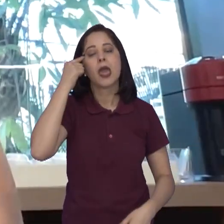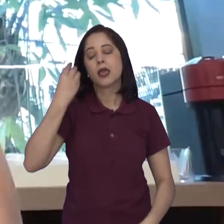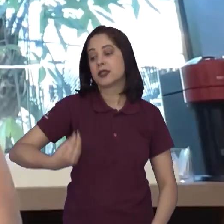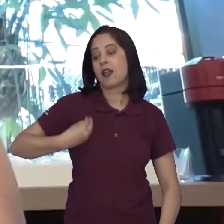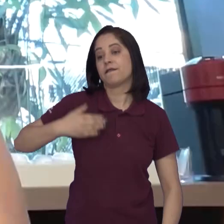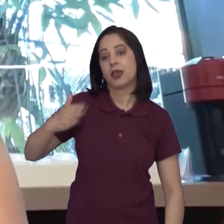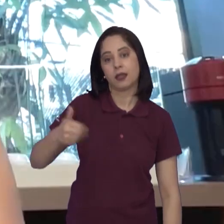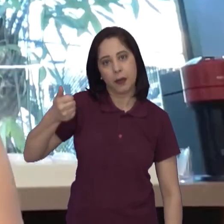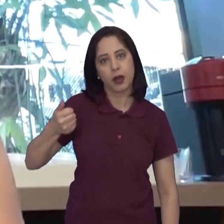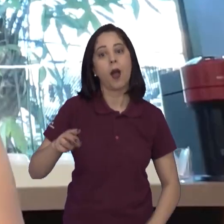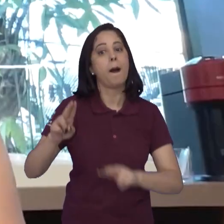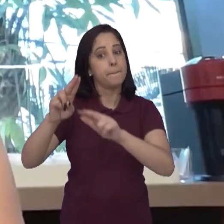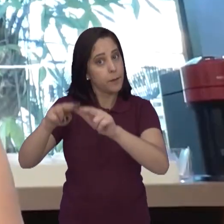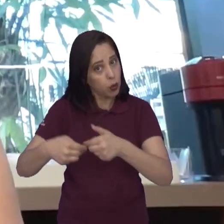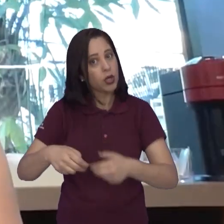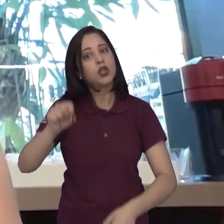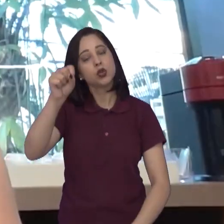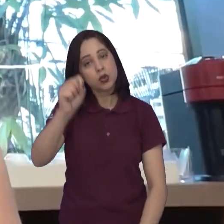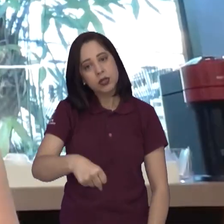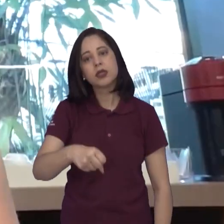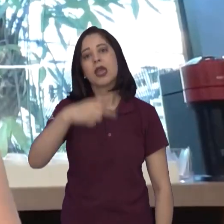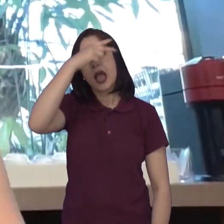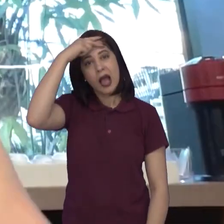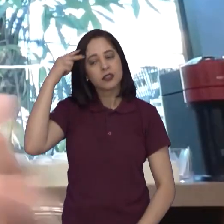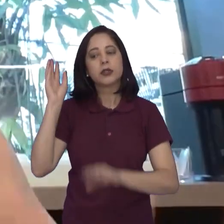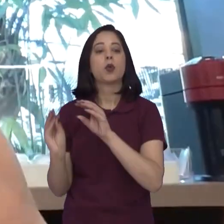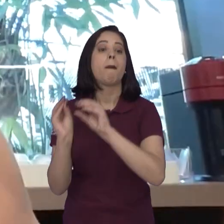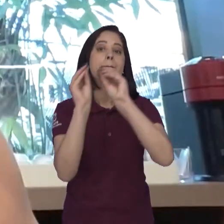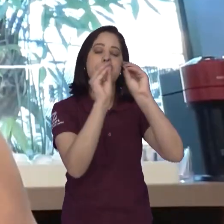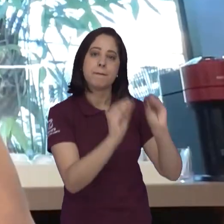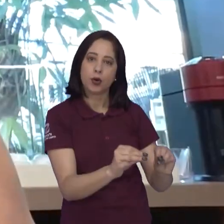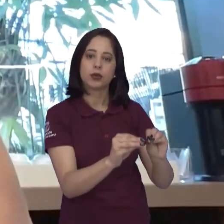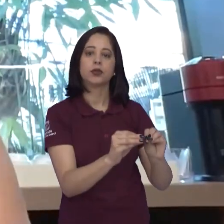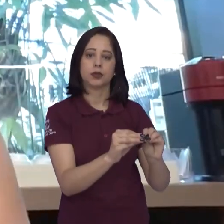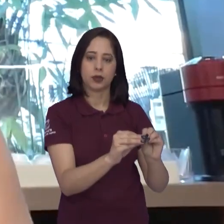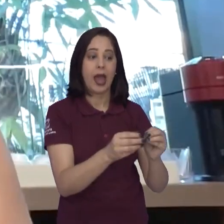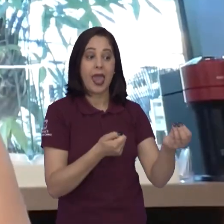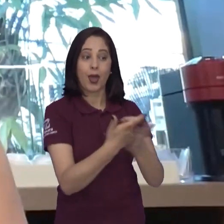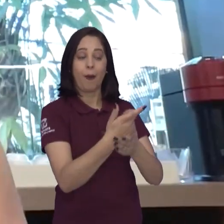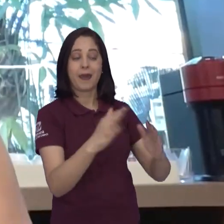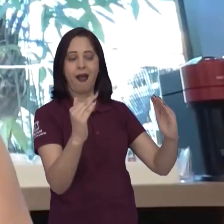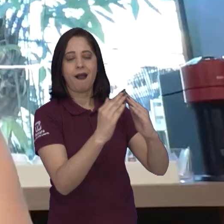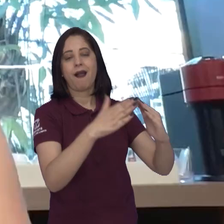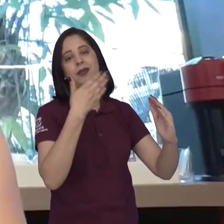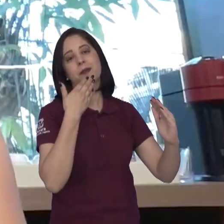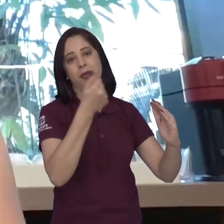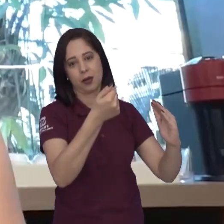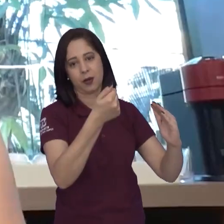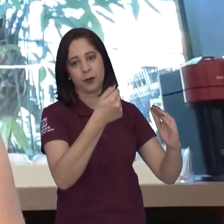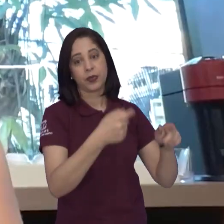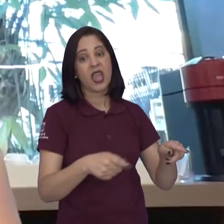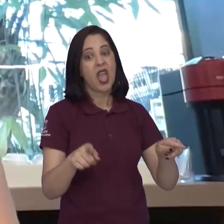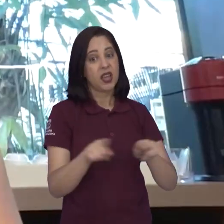estão migrando, sim, de onde elas moram hoje para alguma coisa melhor. E também tem a parte